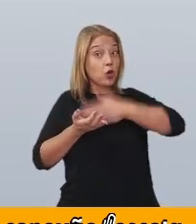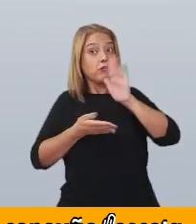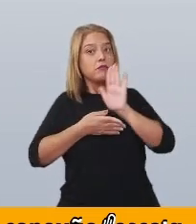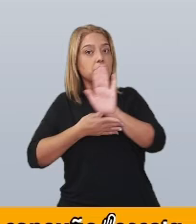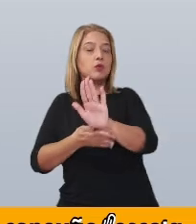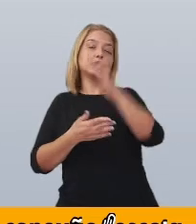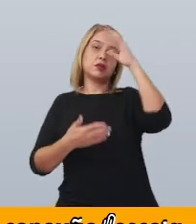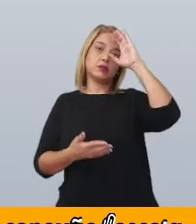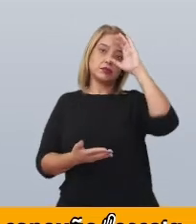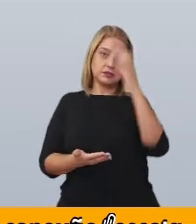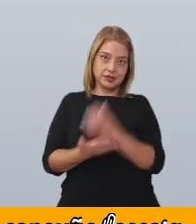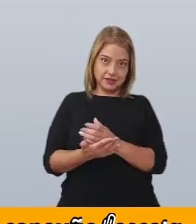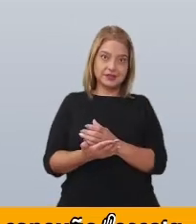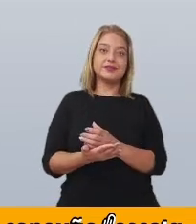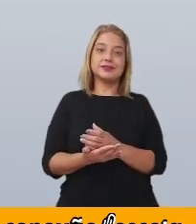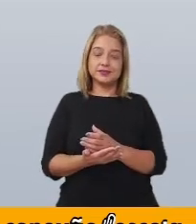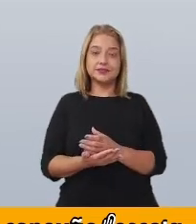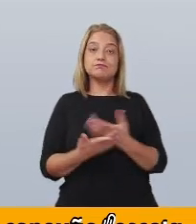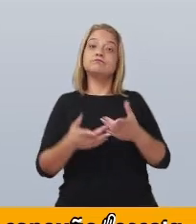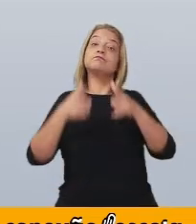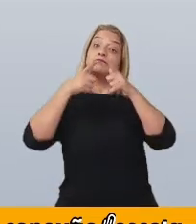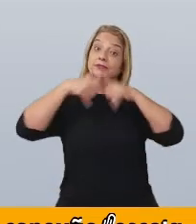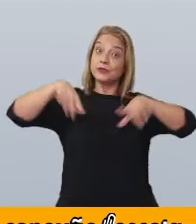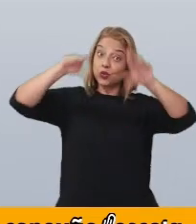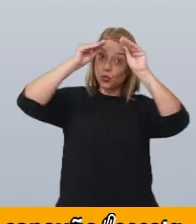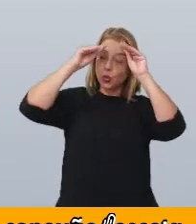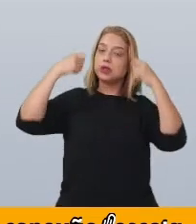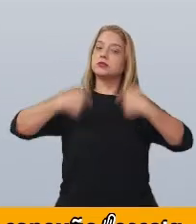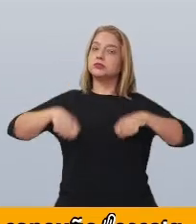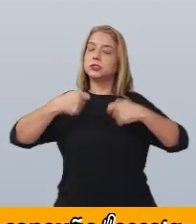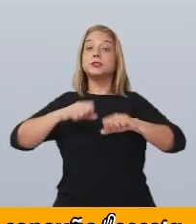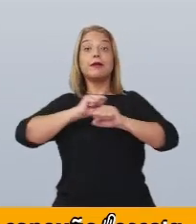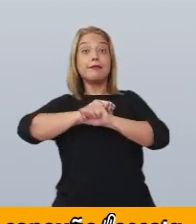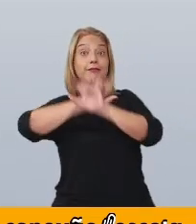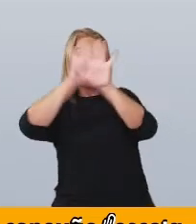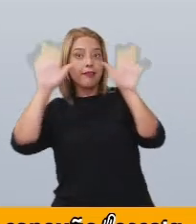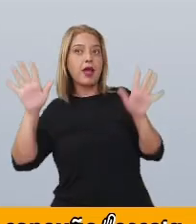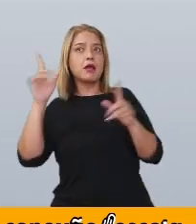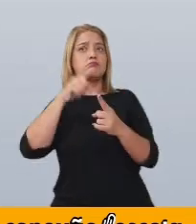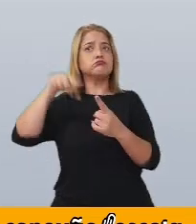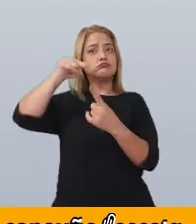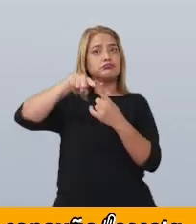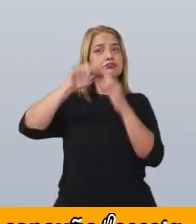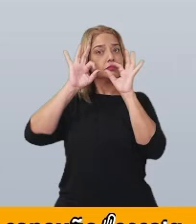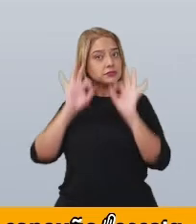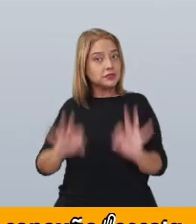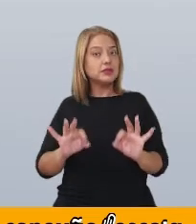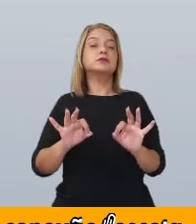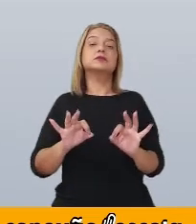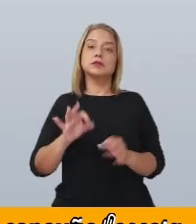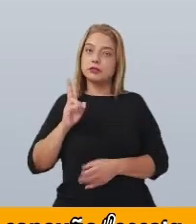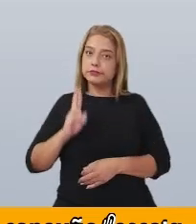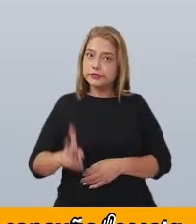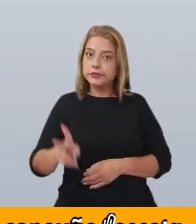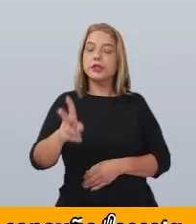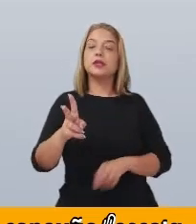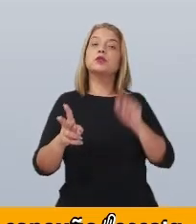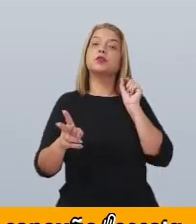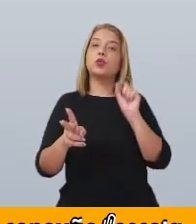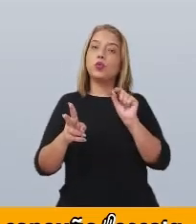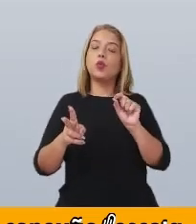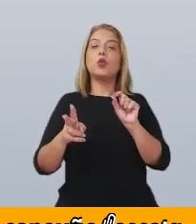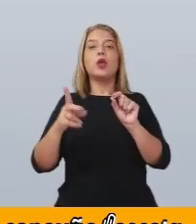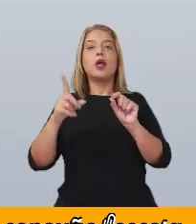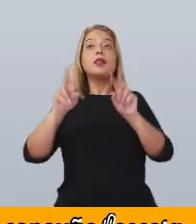tese. Por isso, a linguagem também tem que ser clara, tem que ser objetiva e sempre vai abordar